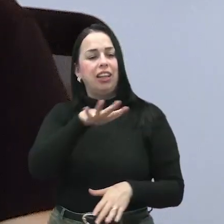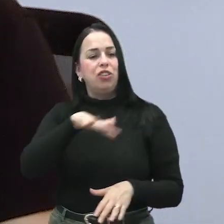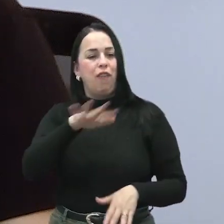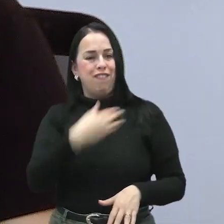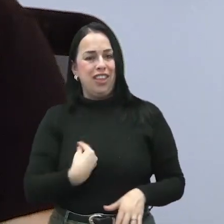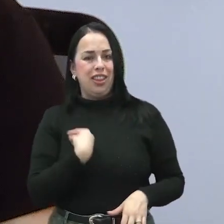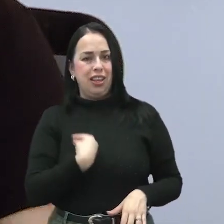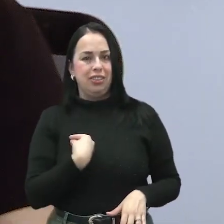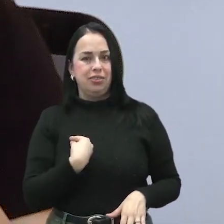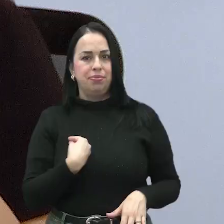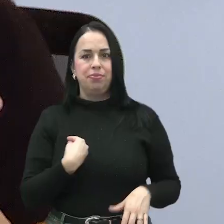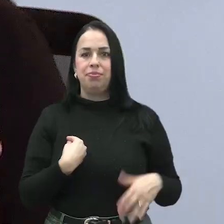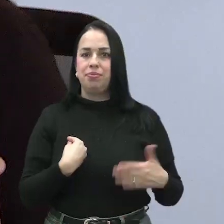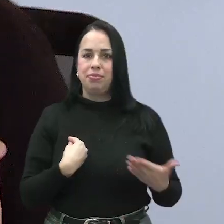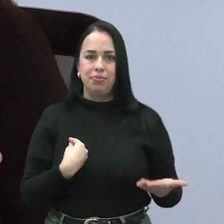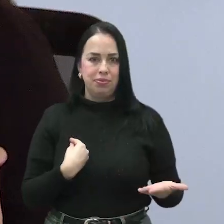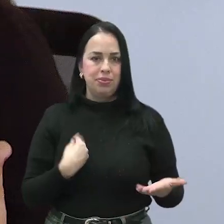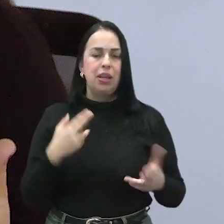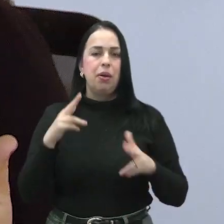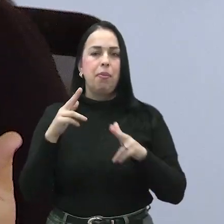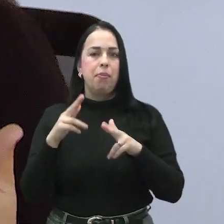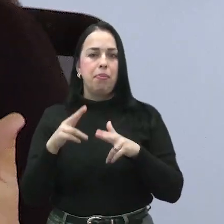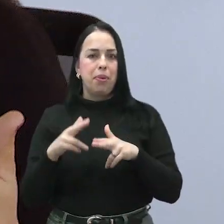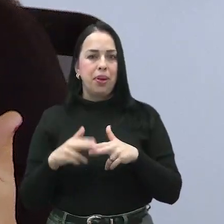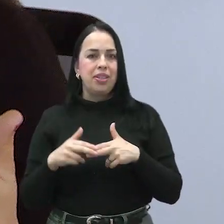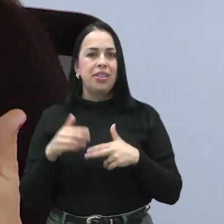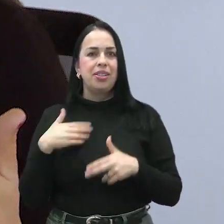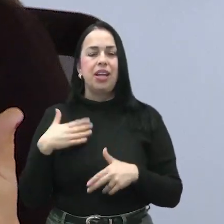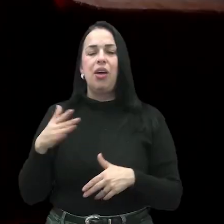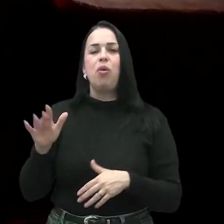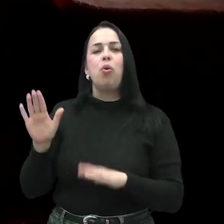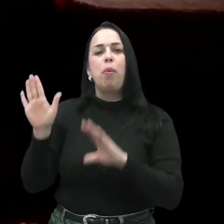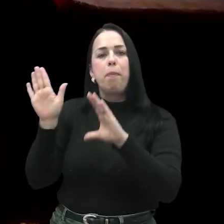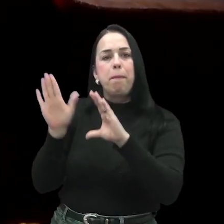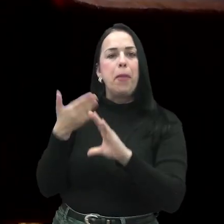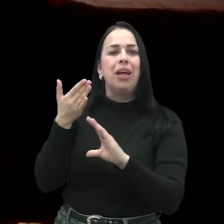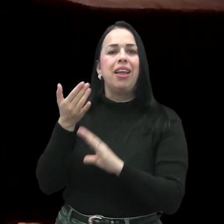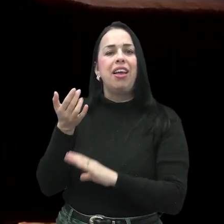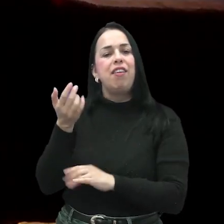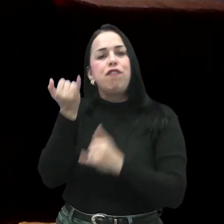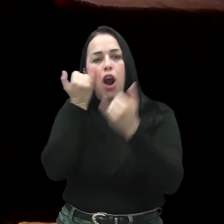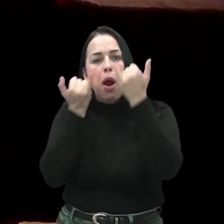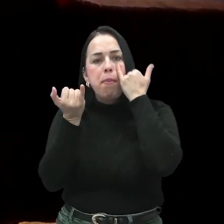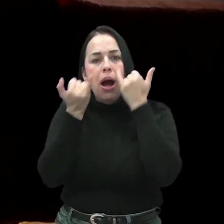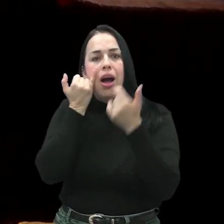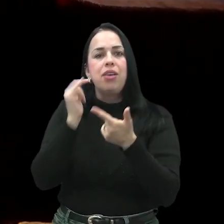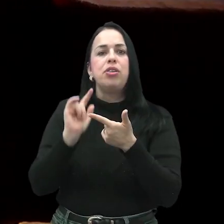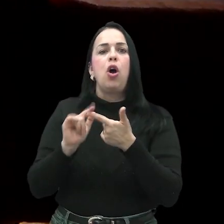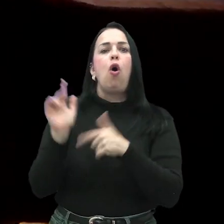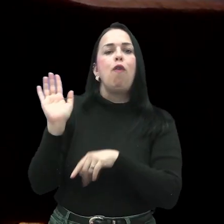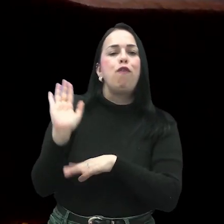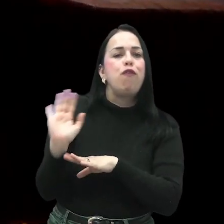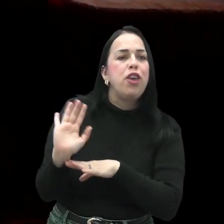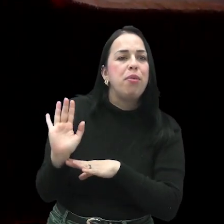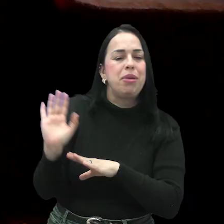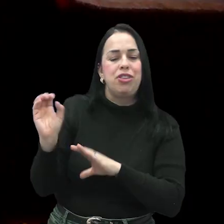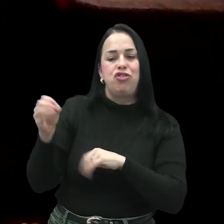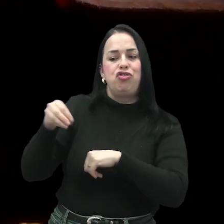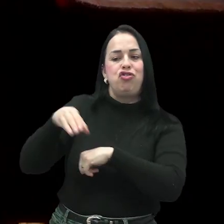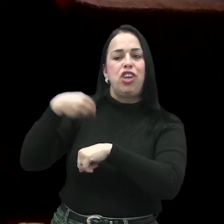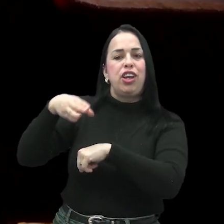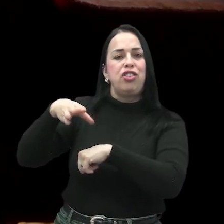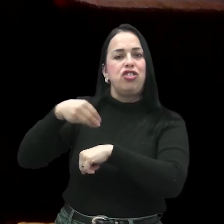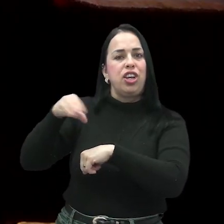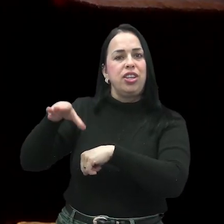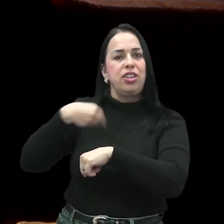permeando a sua vida, ela vai entender que não é à toa aquela entrada de comercial, por exemplo, ou aquela escolha de